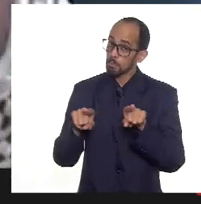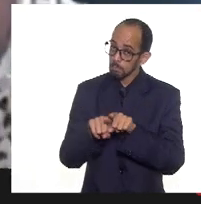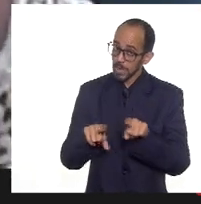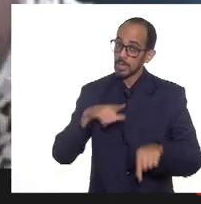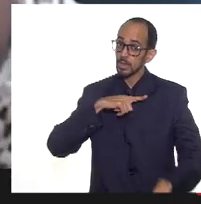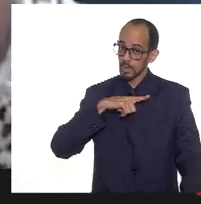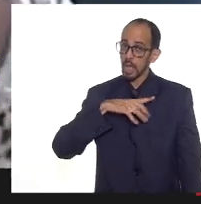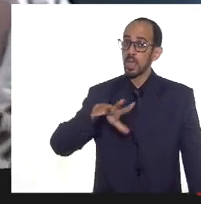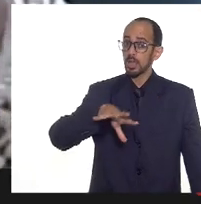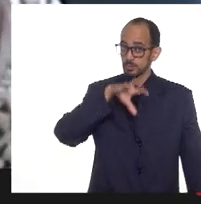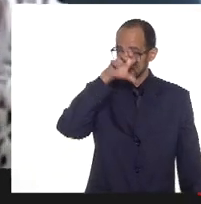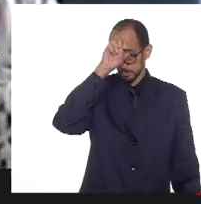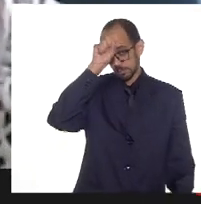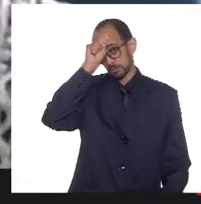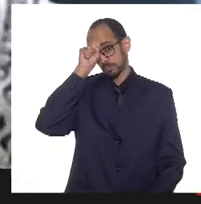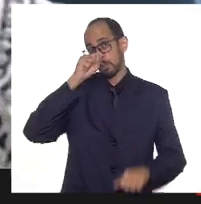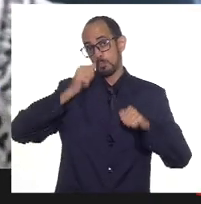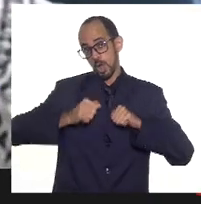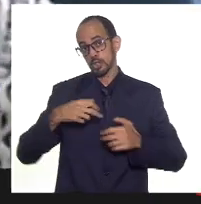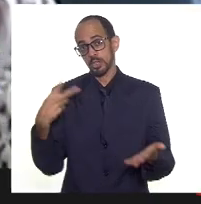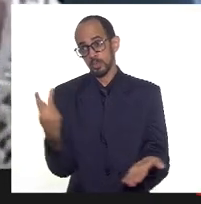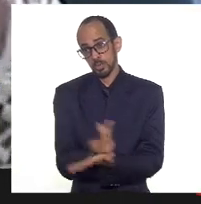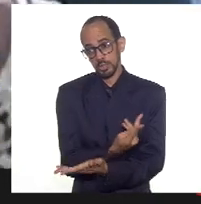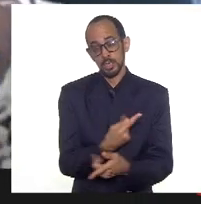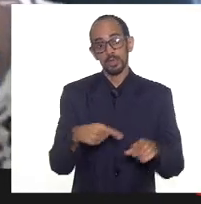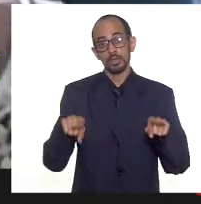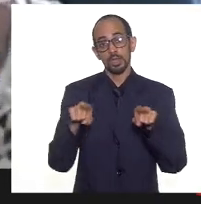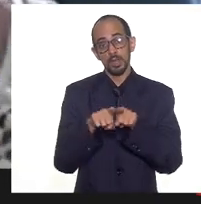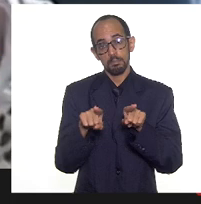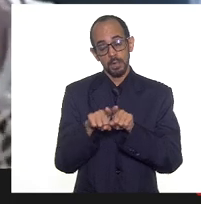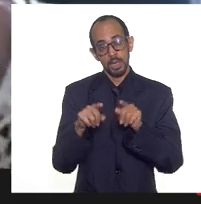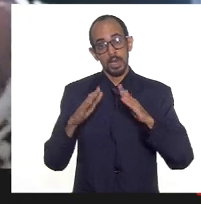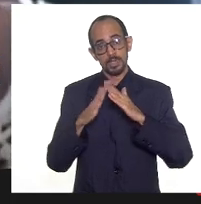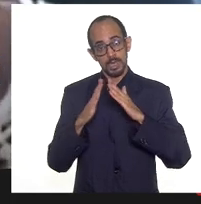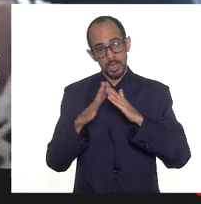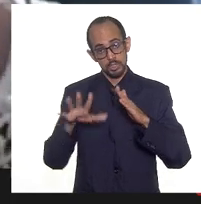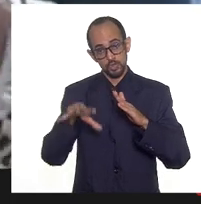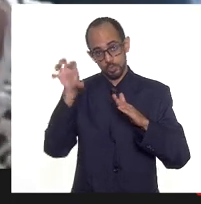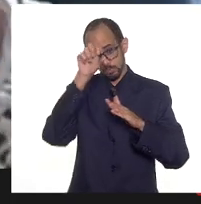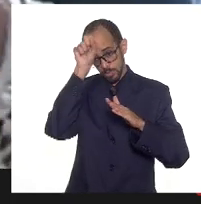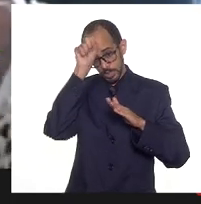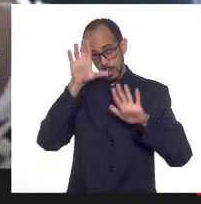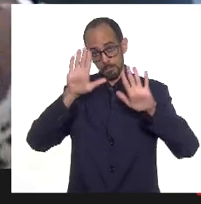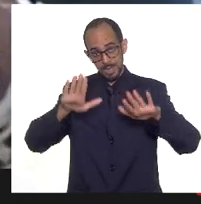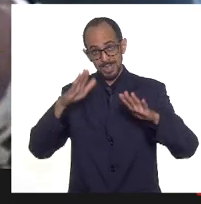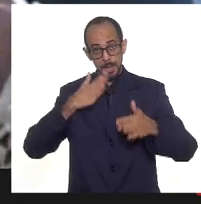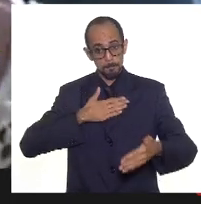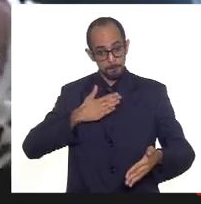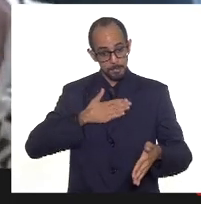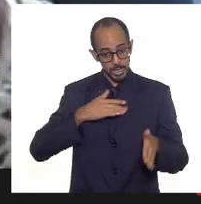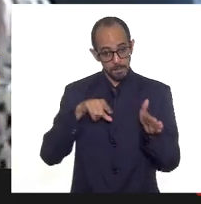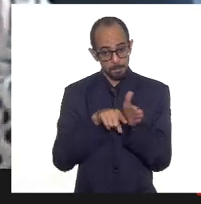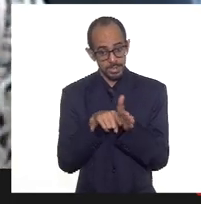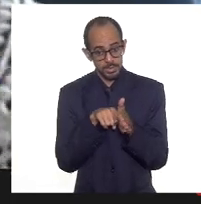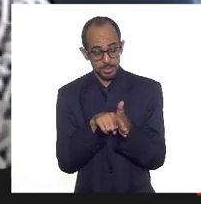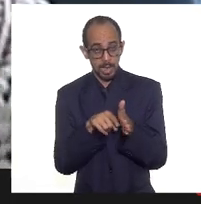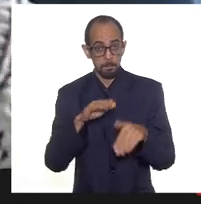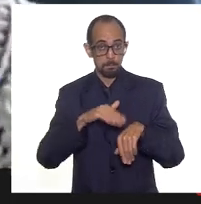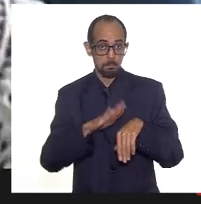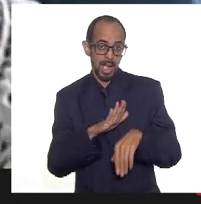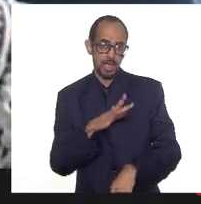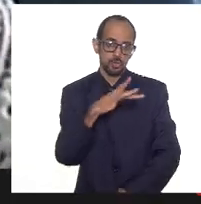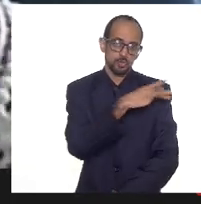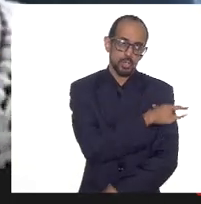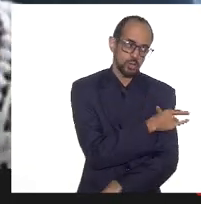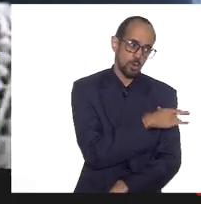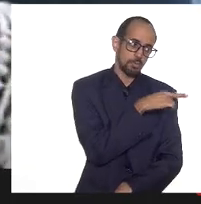né? Elas podem acontecer, sim, no centro de Umbanda. Como eu disse, eu dirigi mais a minha pesquisa a terreiros de candomblé, então é lá